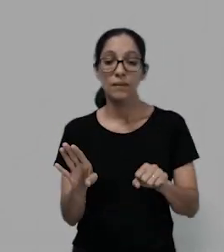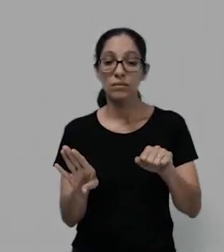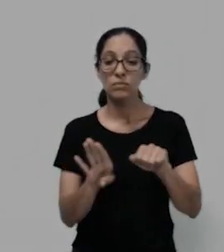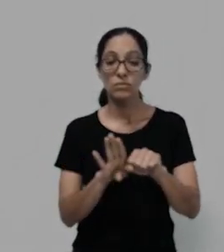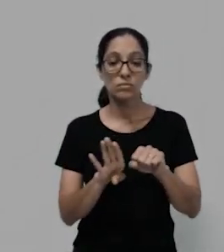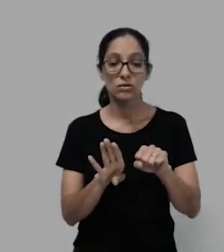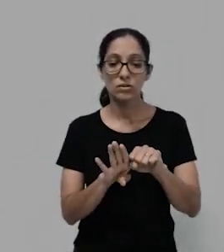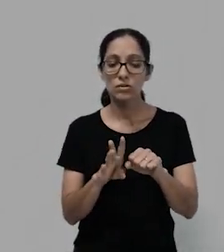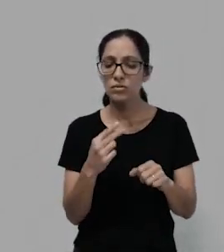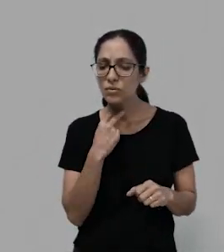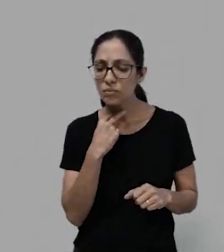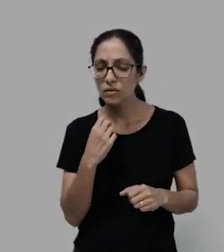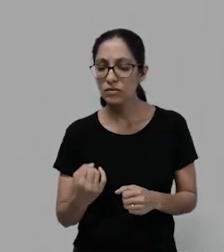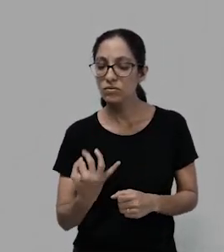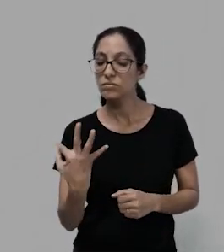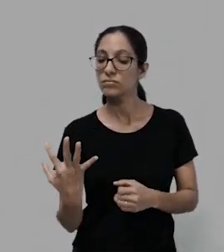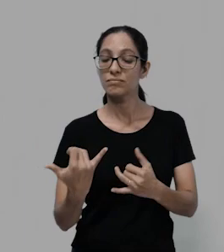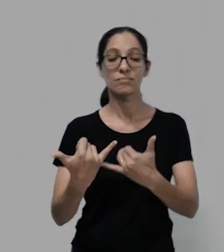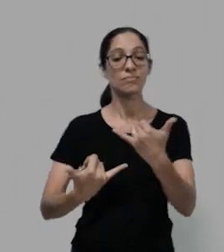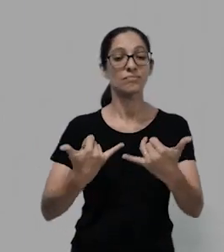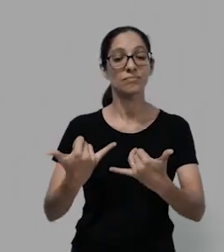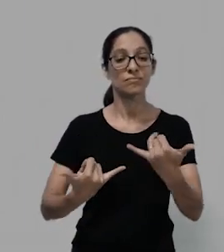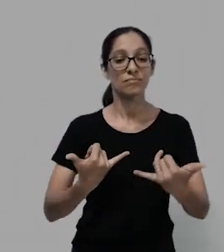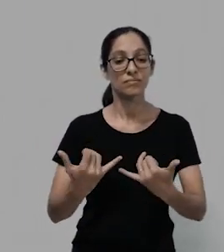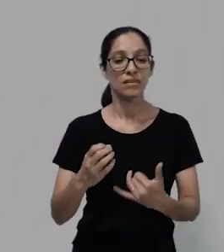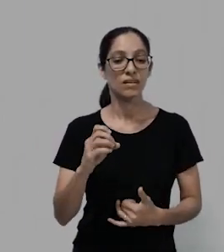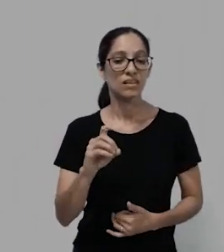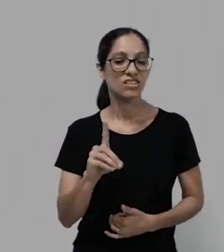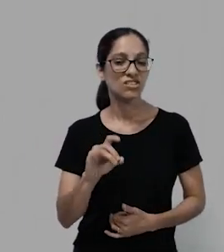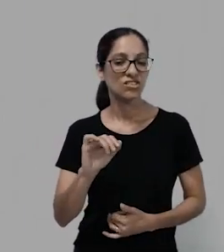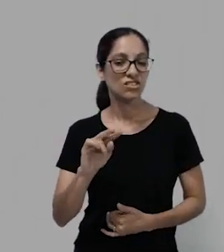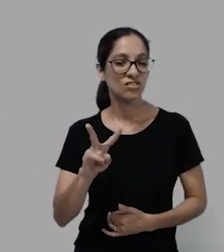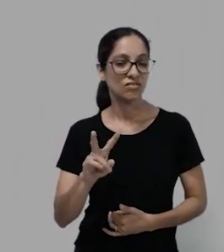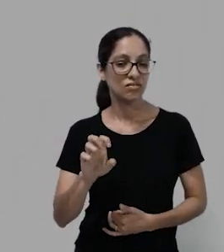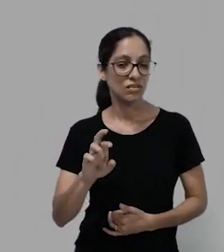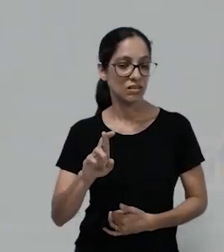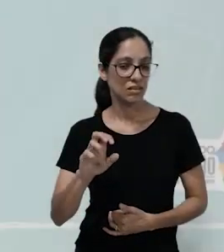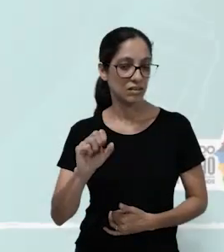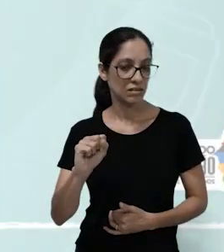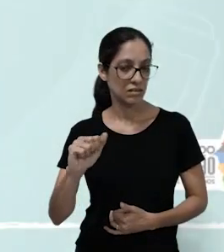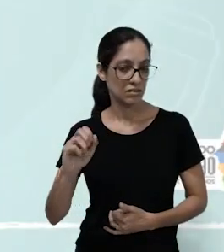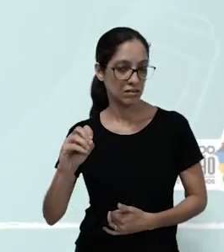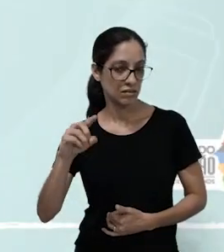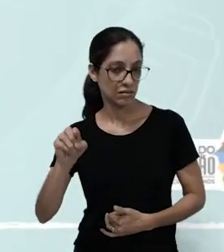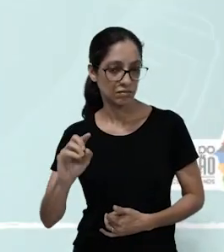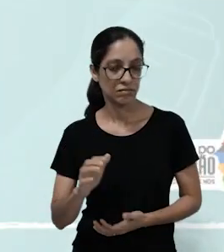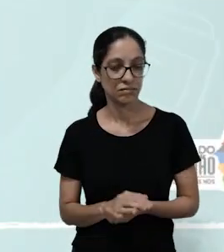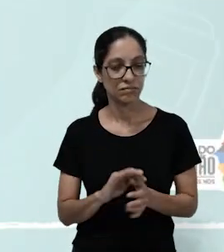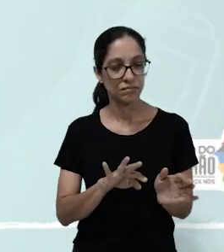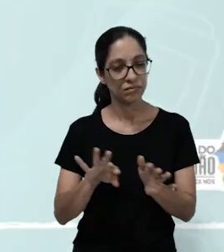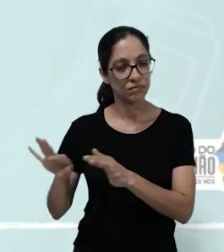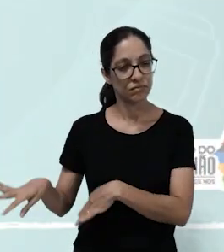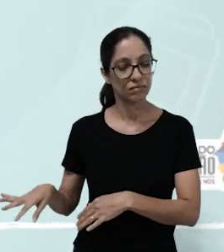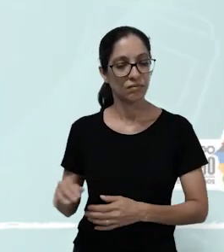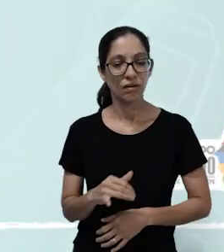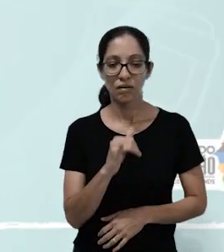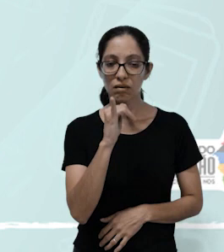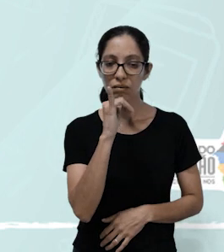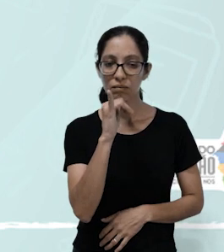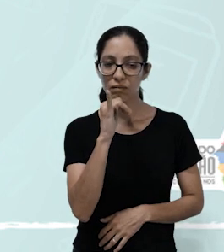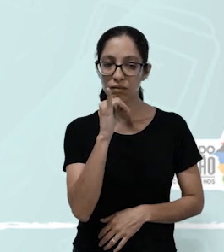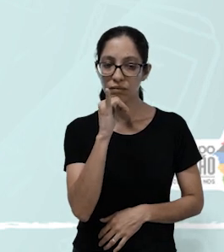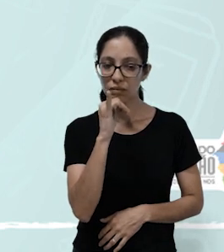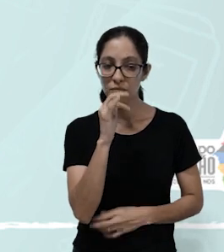substantivo incontável, eu não quantifico através da quantidade. Bom, vamos ver um exemplo